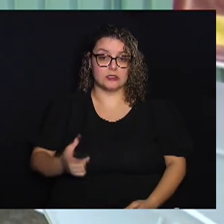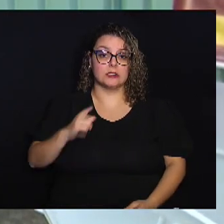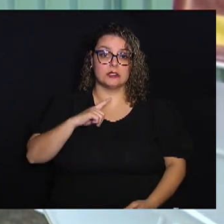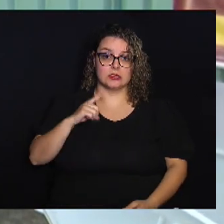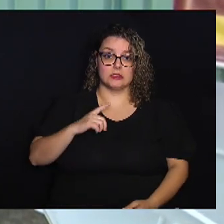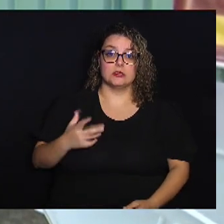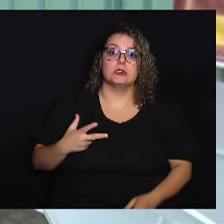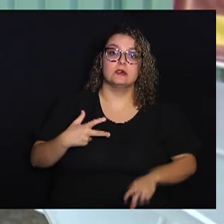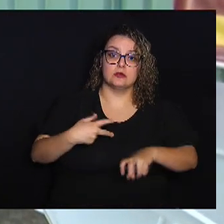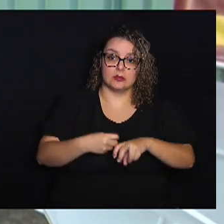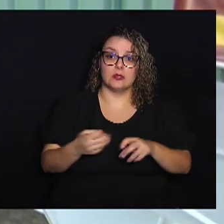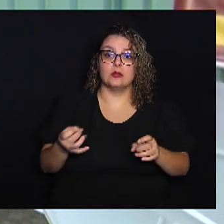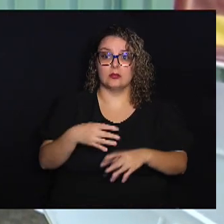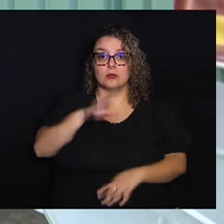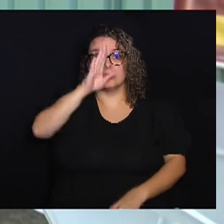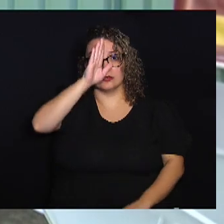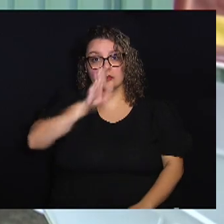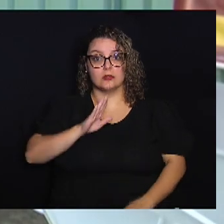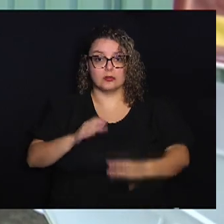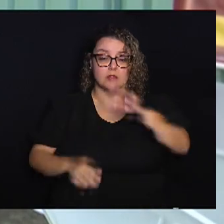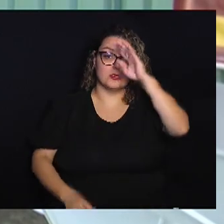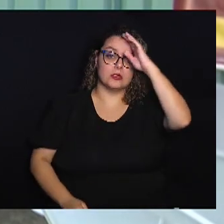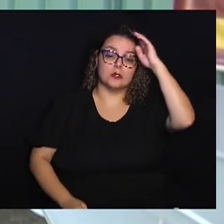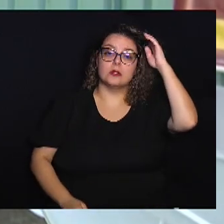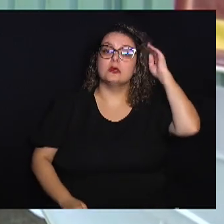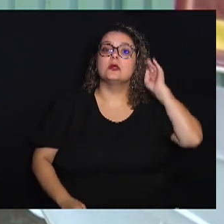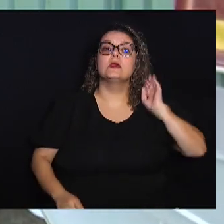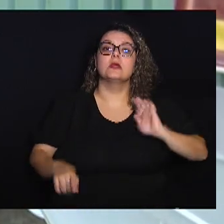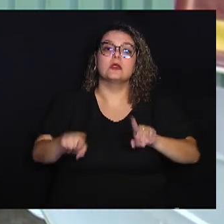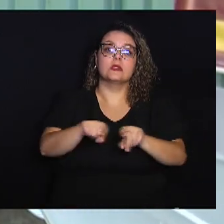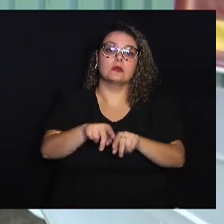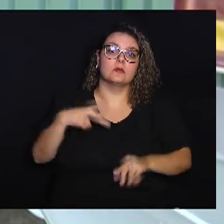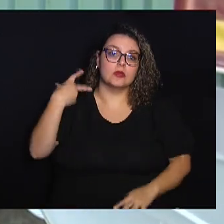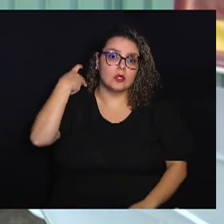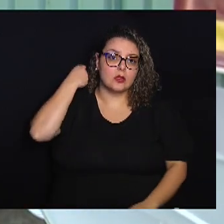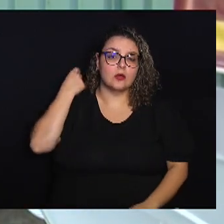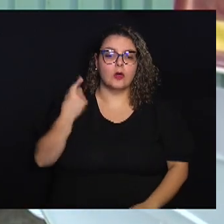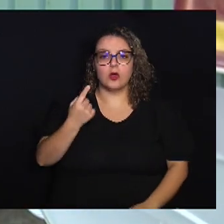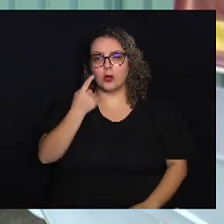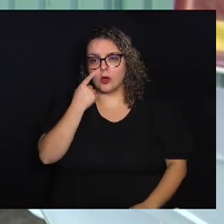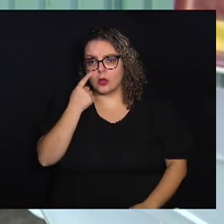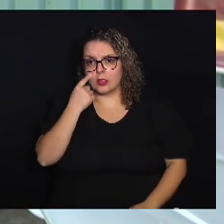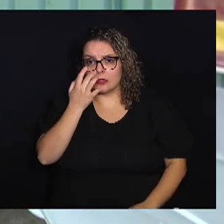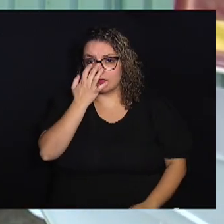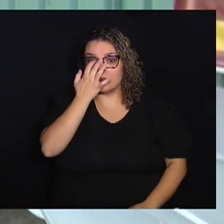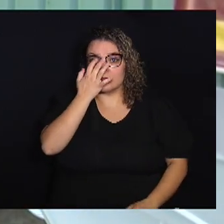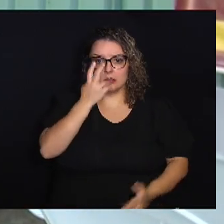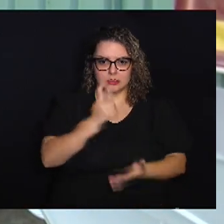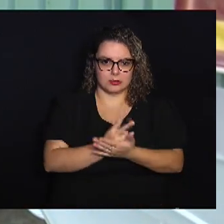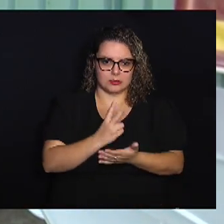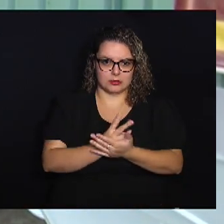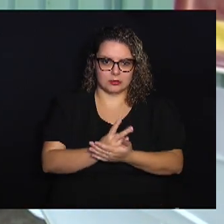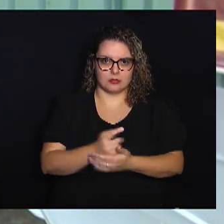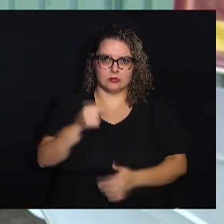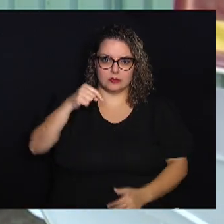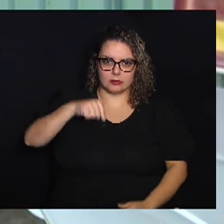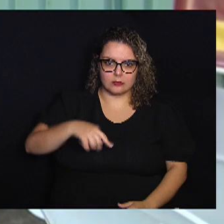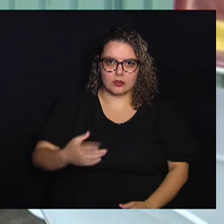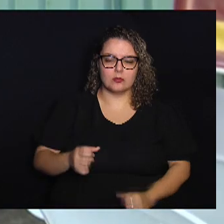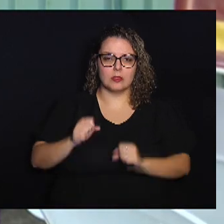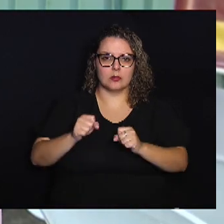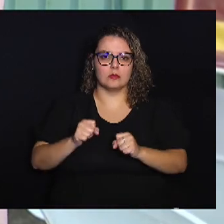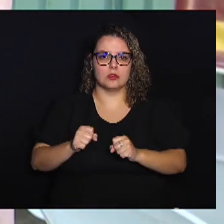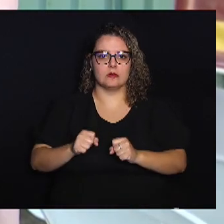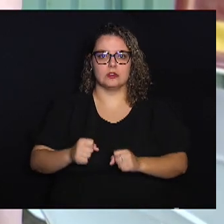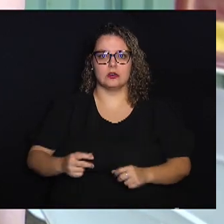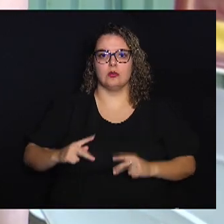essa vacinação gratuita e também a microchipagem. Olha, sempre quando nós viemos para cá para poder fazer link ao